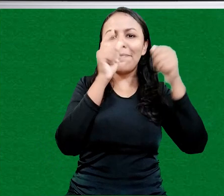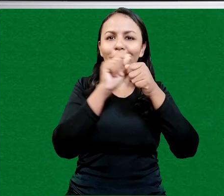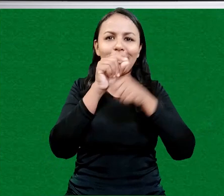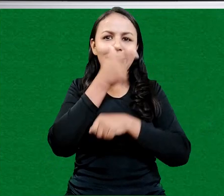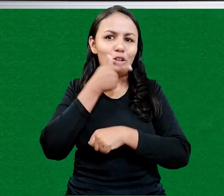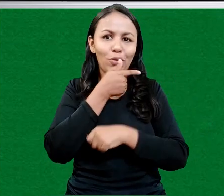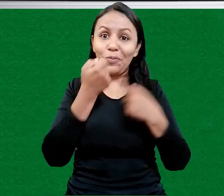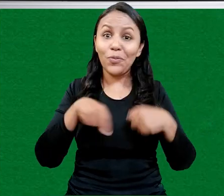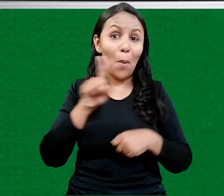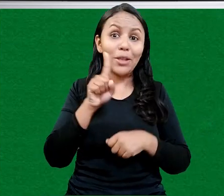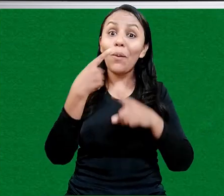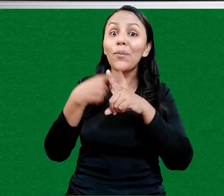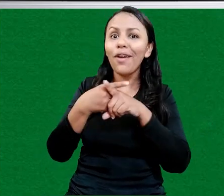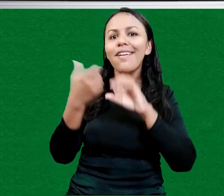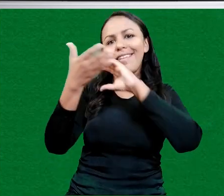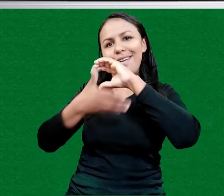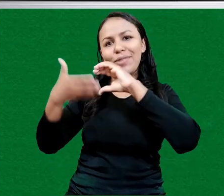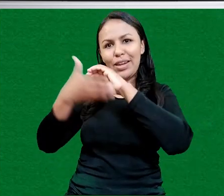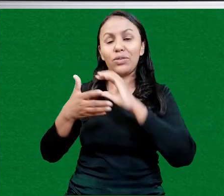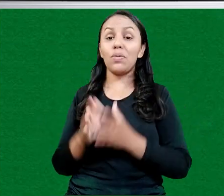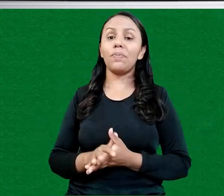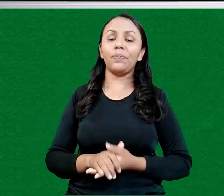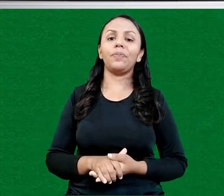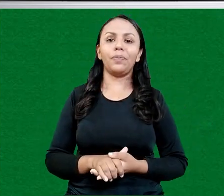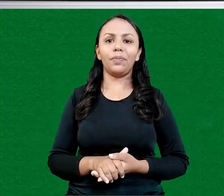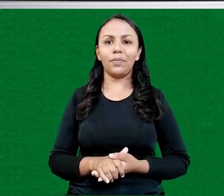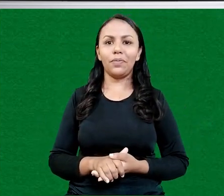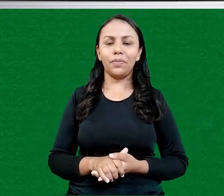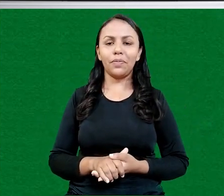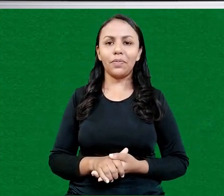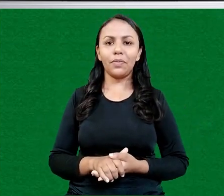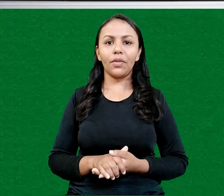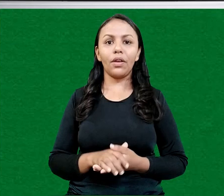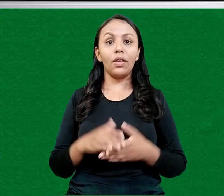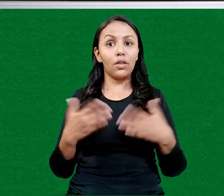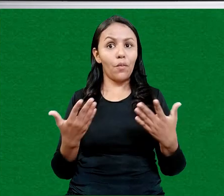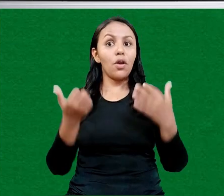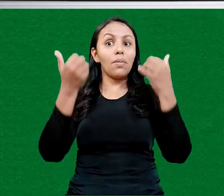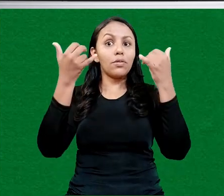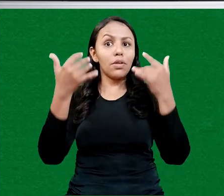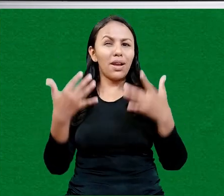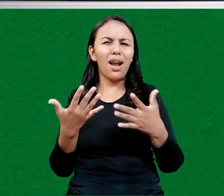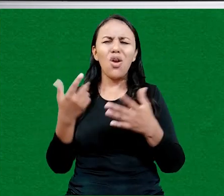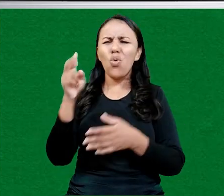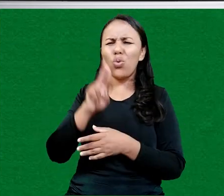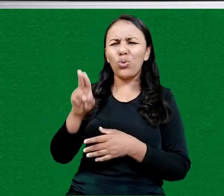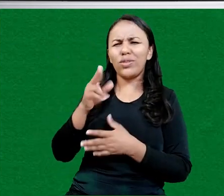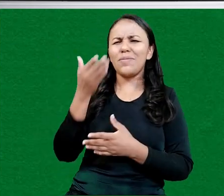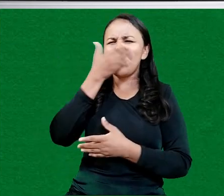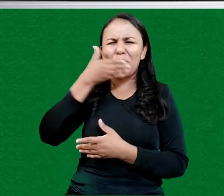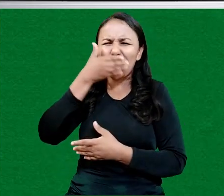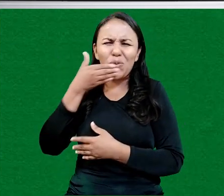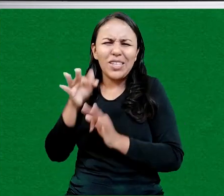glicose. E o excesso de carboidrato, e aí a gente faz uma pontuação sobre a utilização de refinados, o